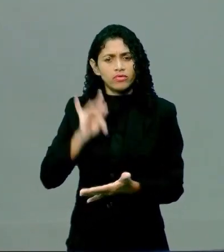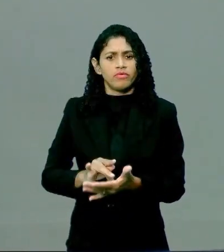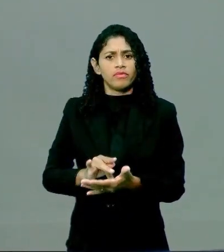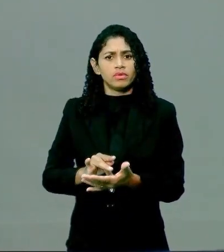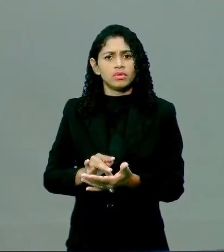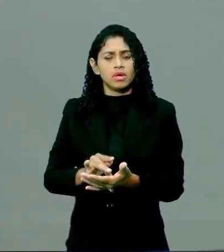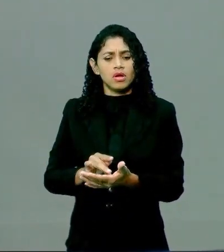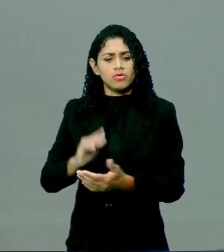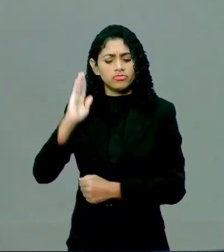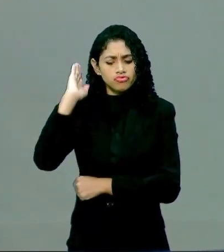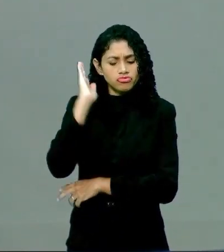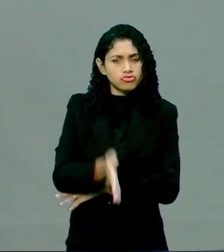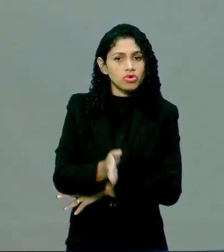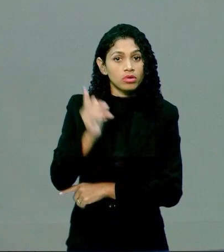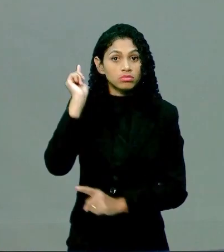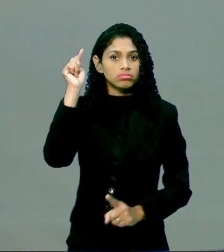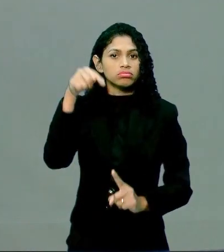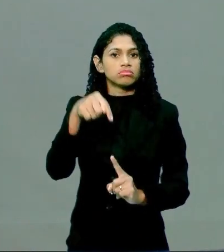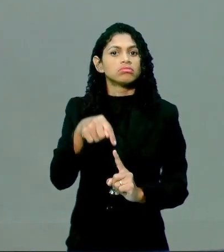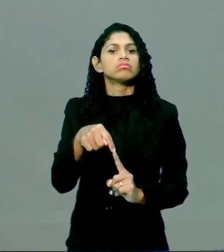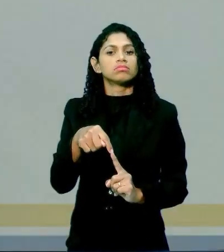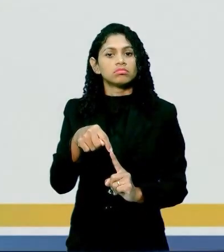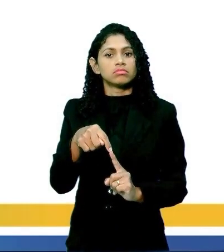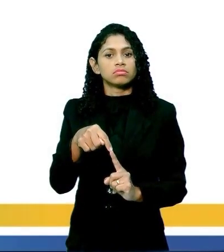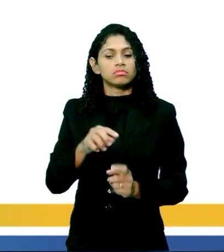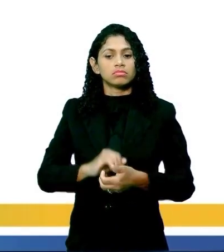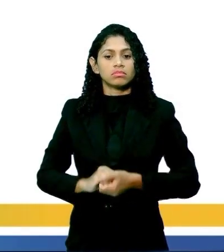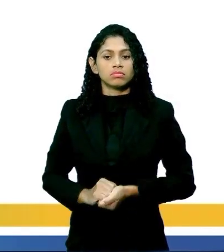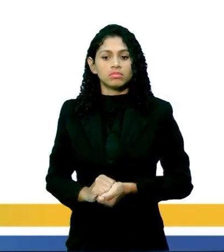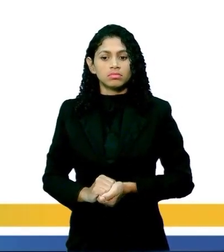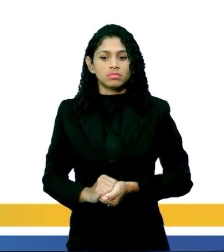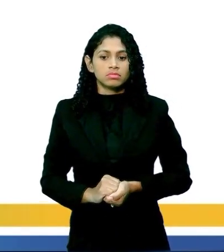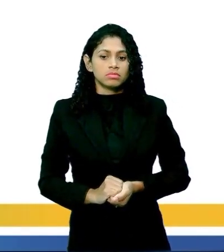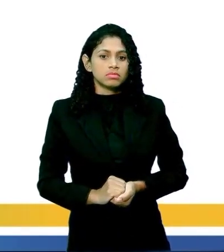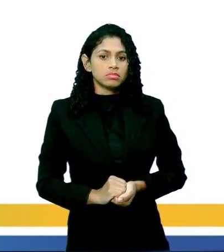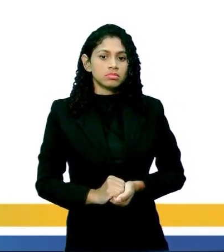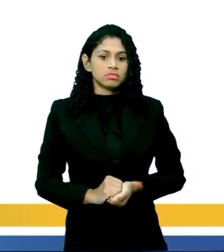foco. Portanto, uma linguagem denotativa, claro.